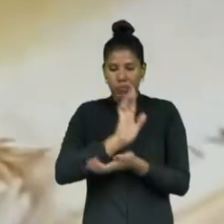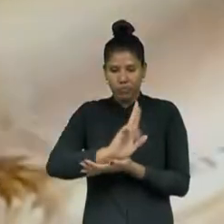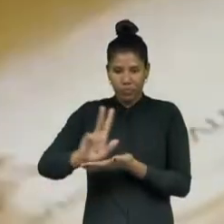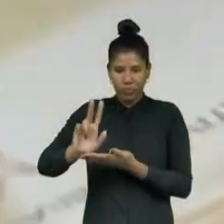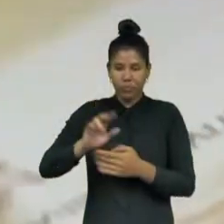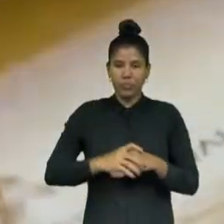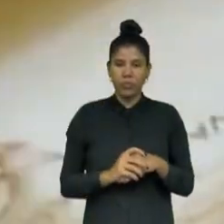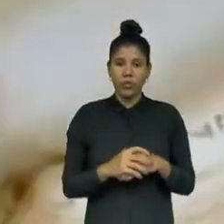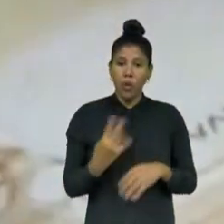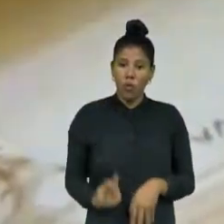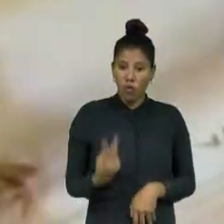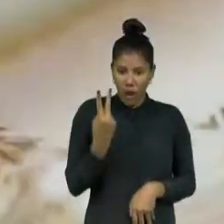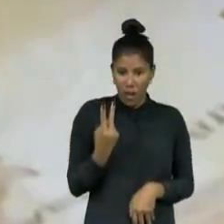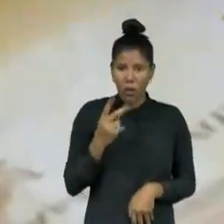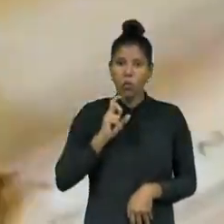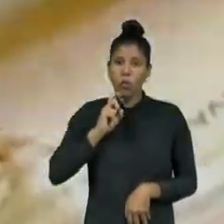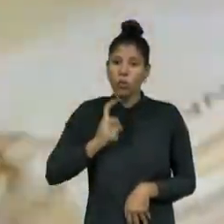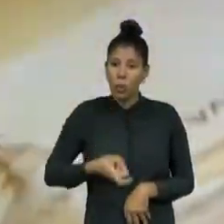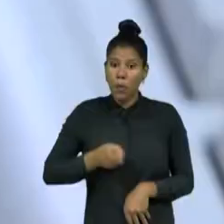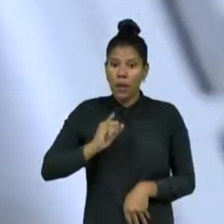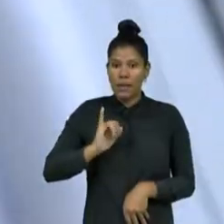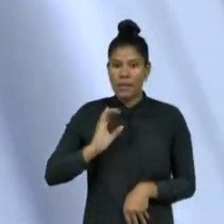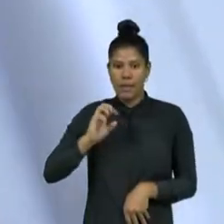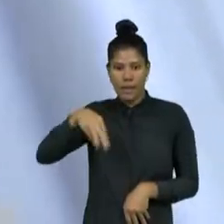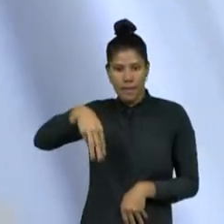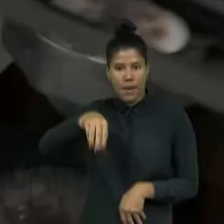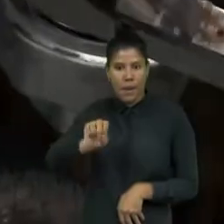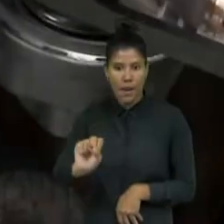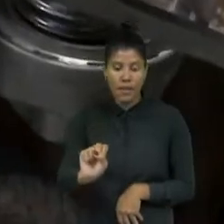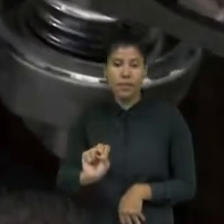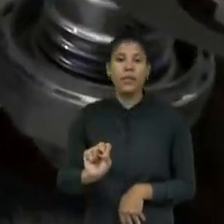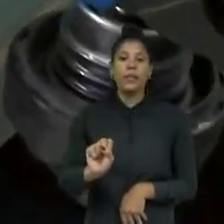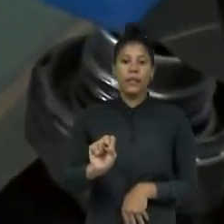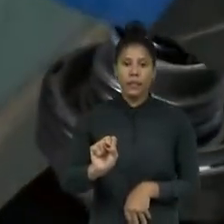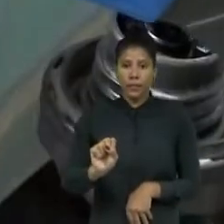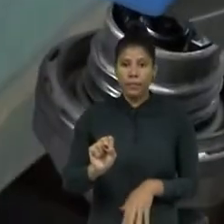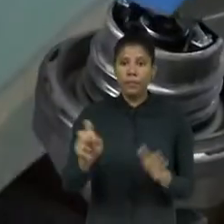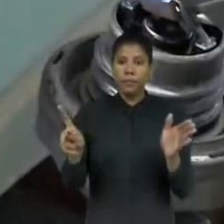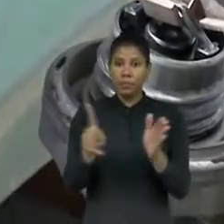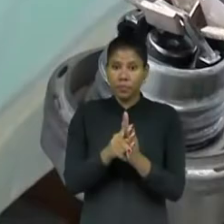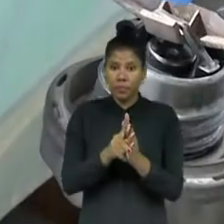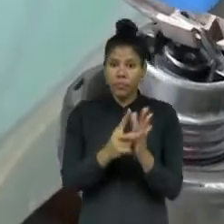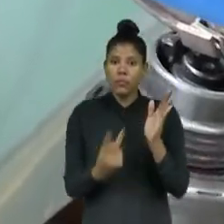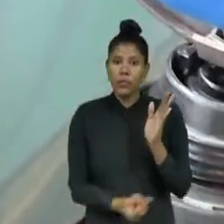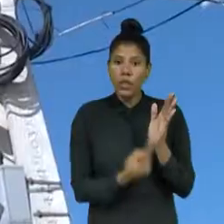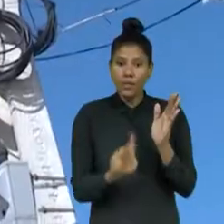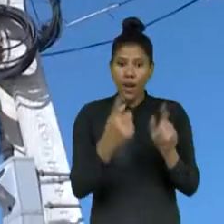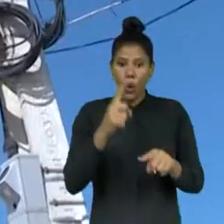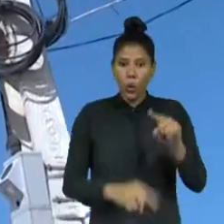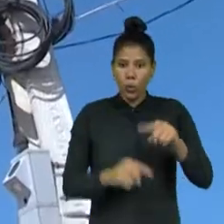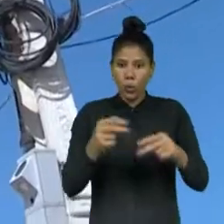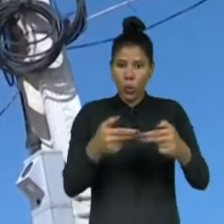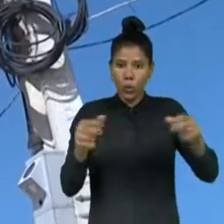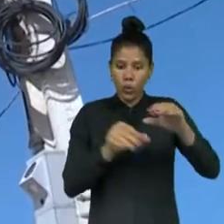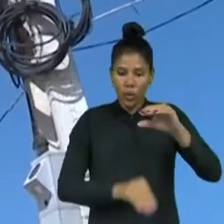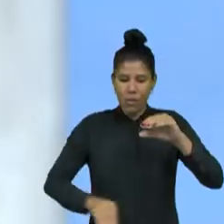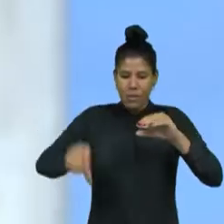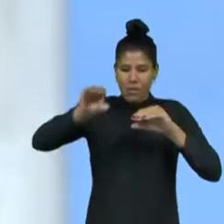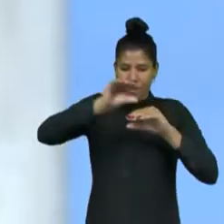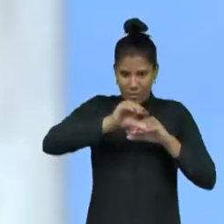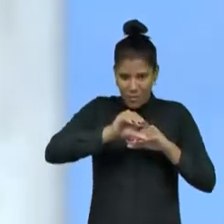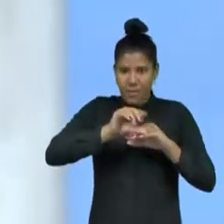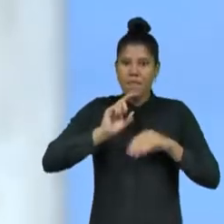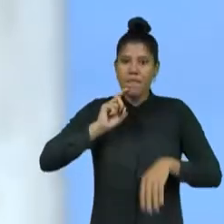a Circulação de Mercadorias e Serviços, o ICMS, aplicável às operações com combustíveis e energia elétrica